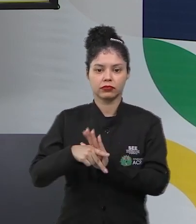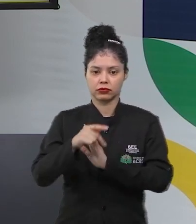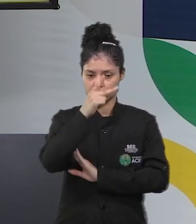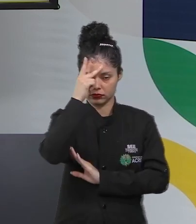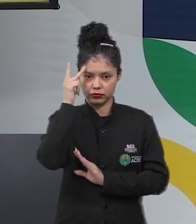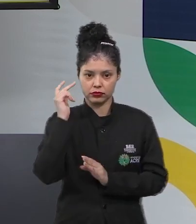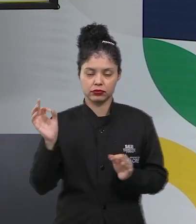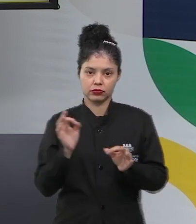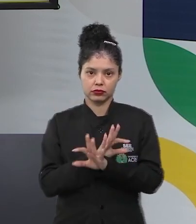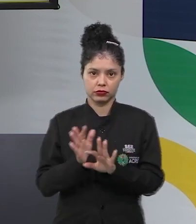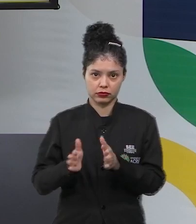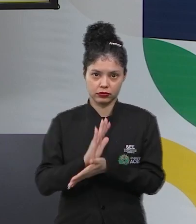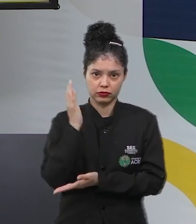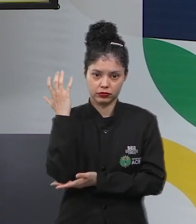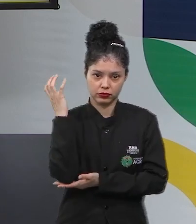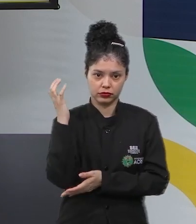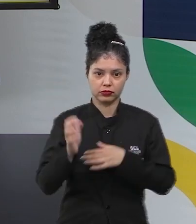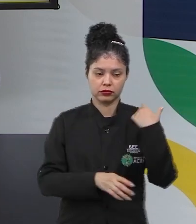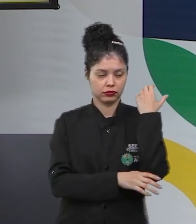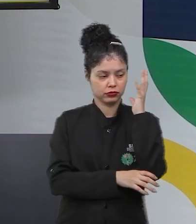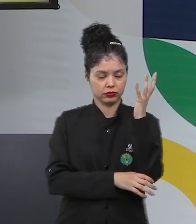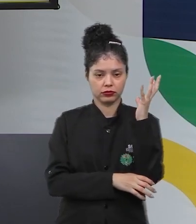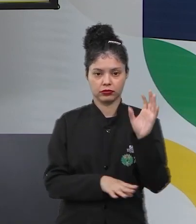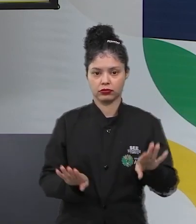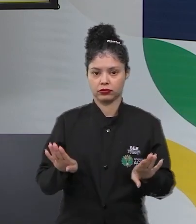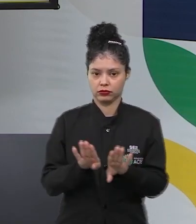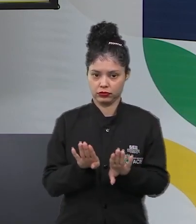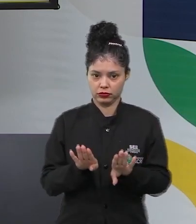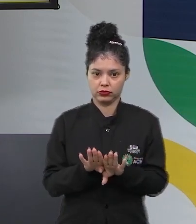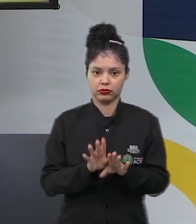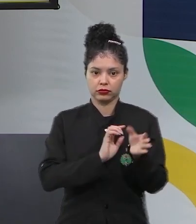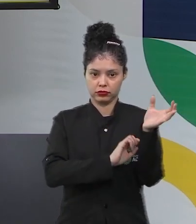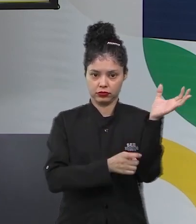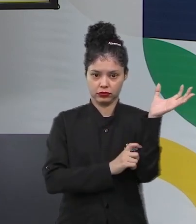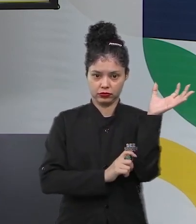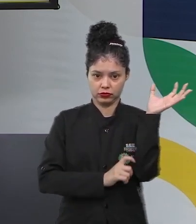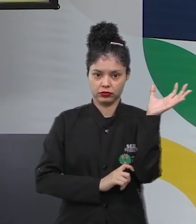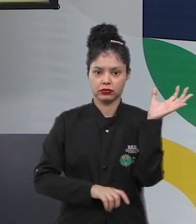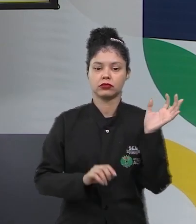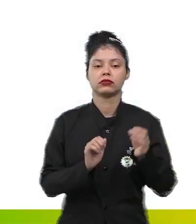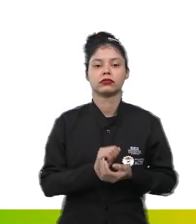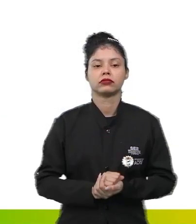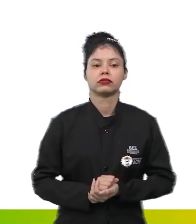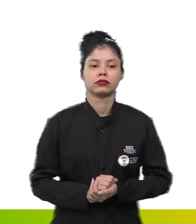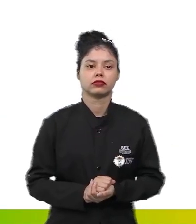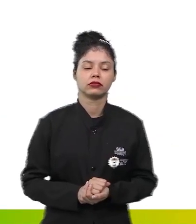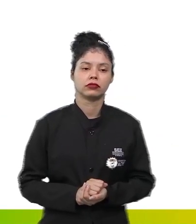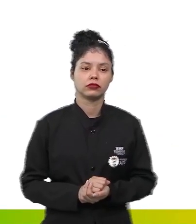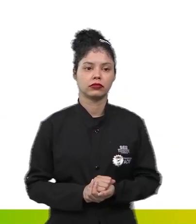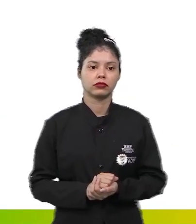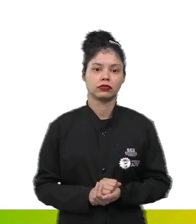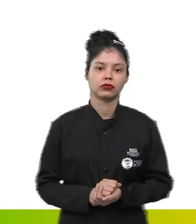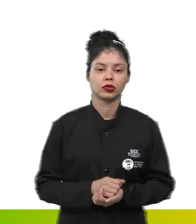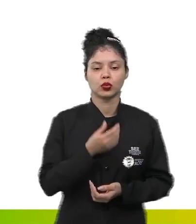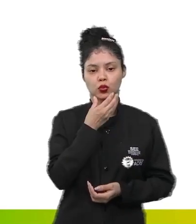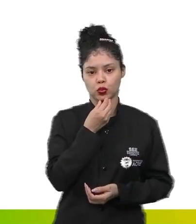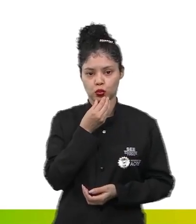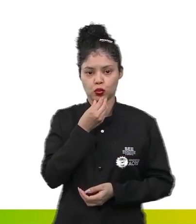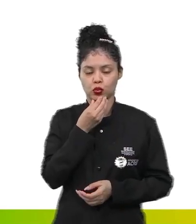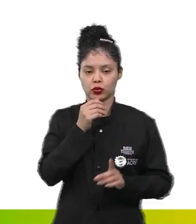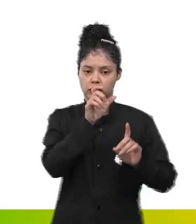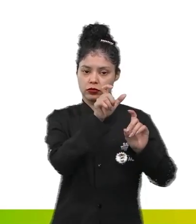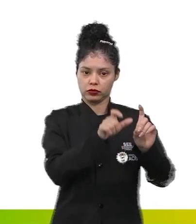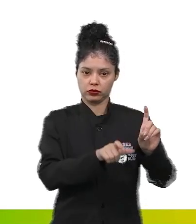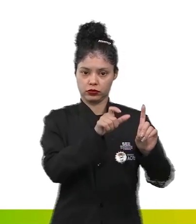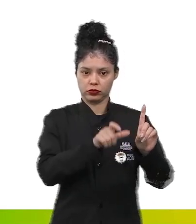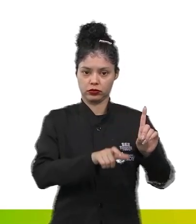de derrubar a floresta e, por conseguinte, também a seringueira. Então, os seringueiros são,